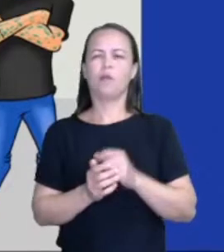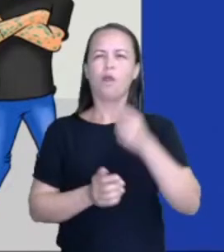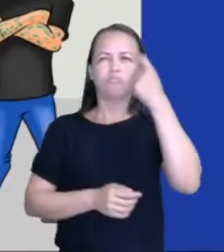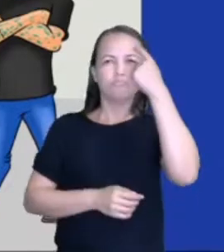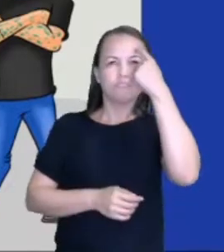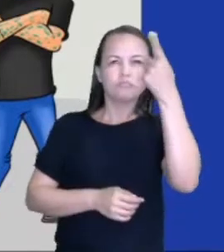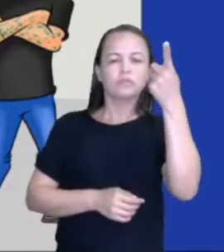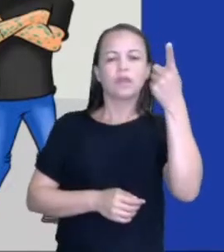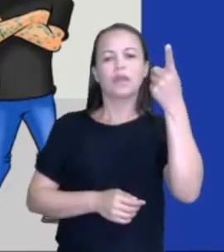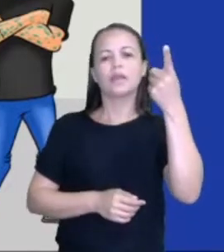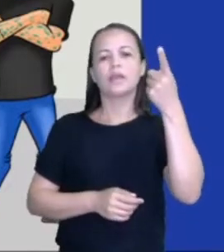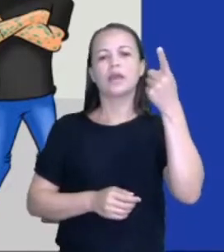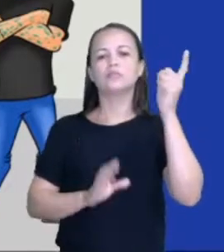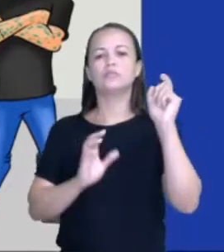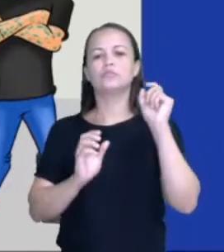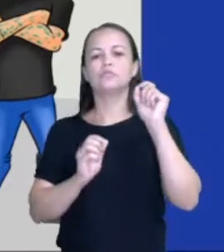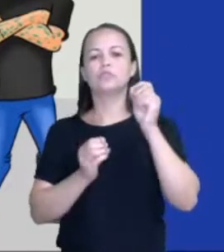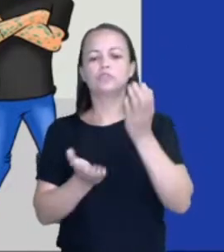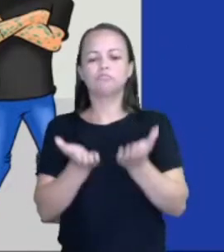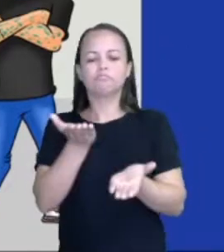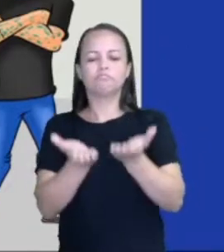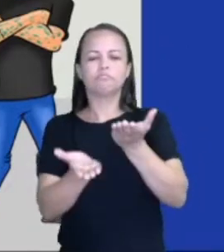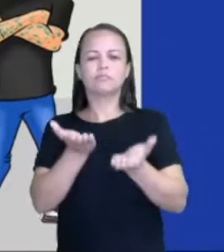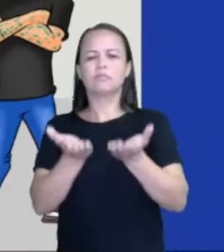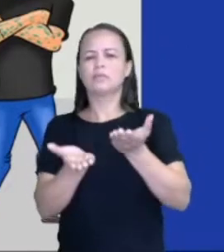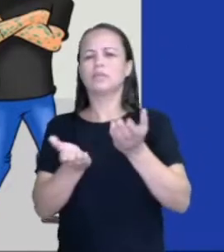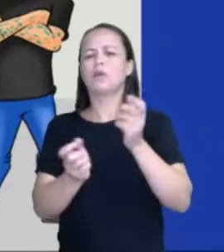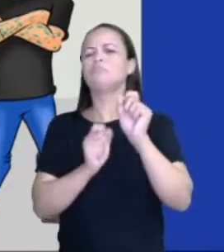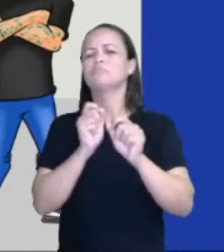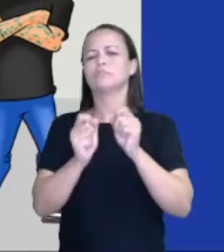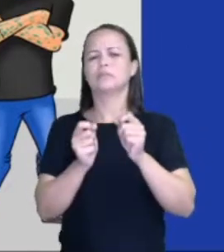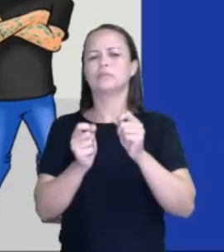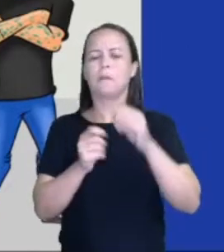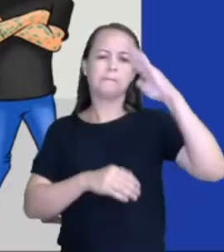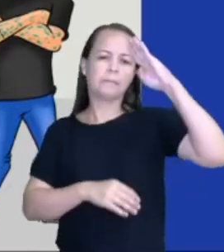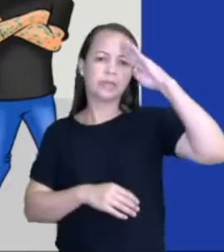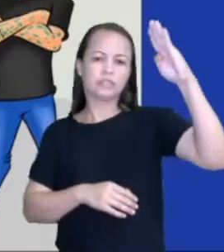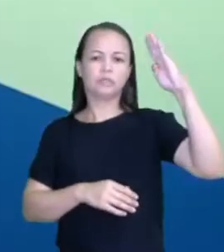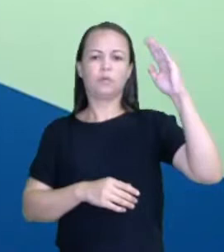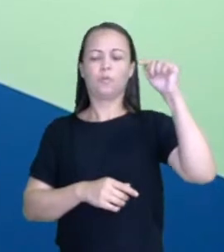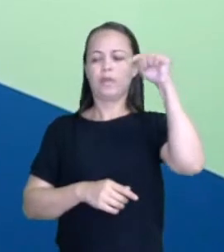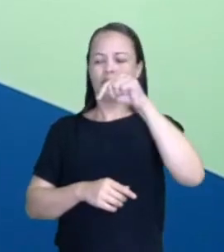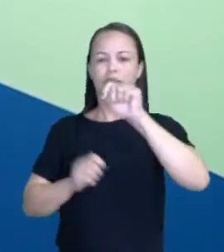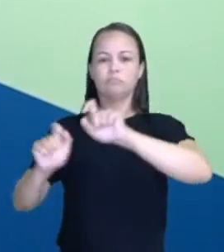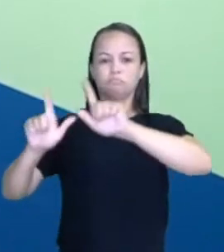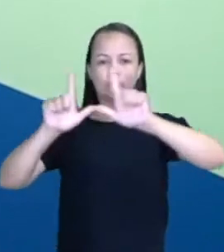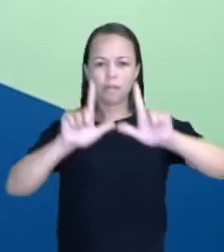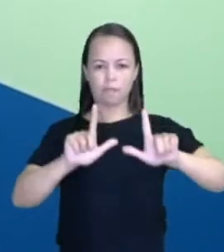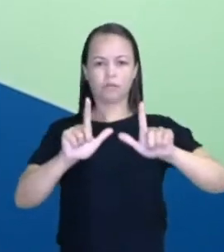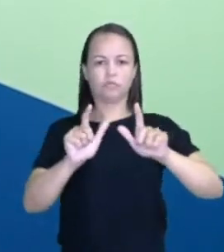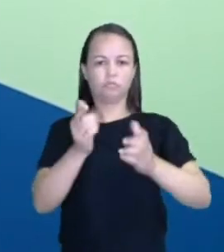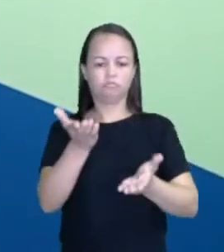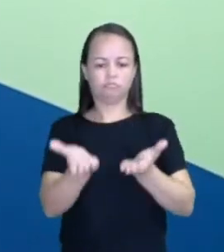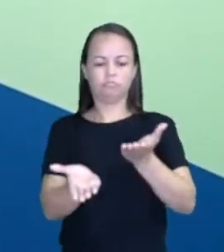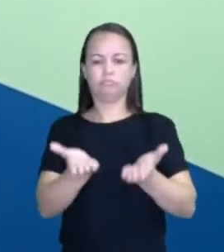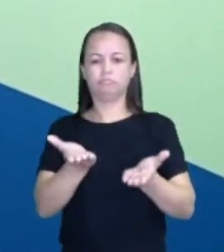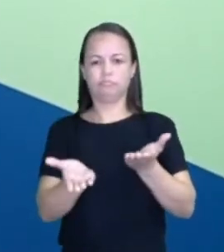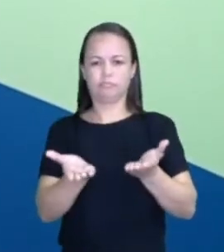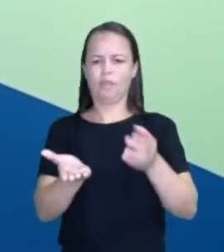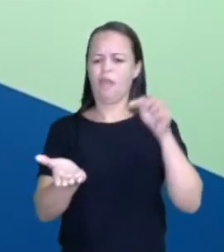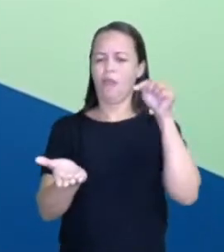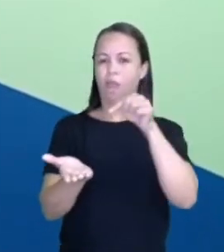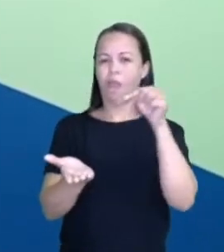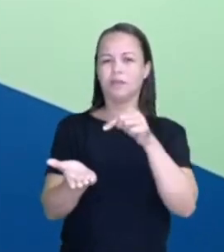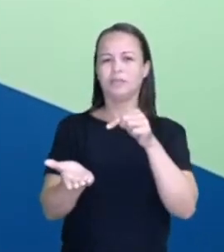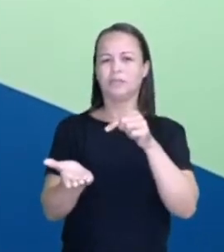do funcionamento de uma balança? Principalmente a balança que está na imagem aí. Essa balança